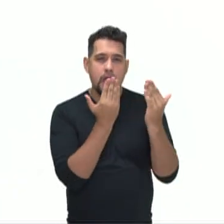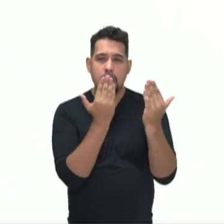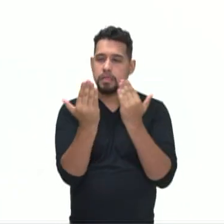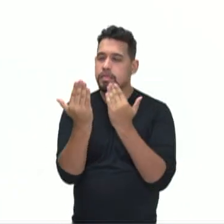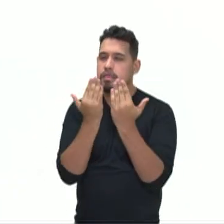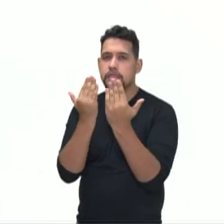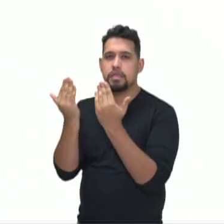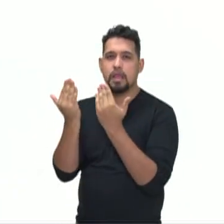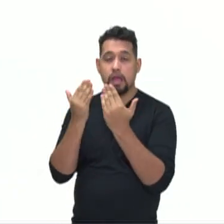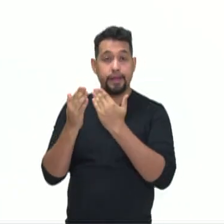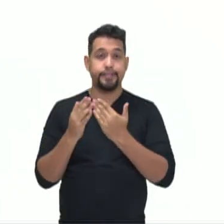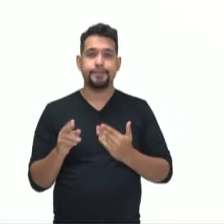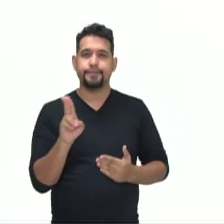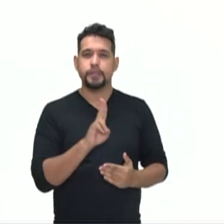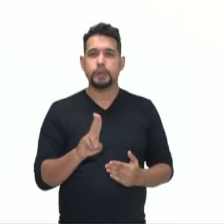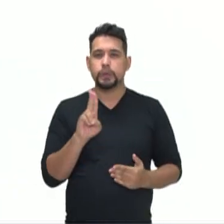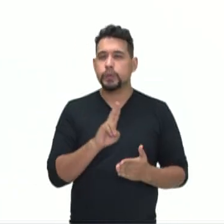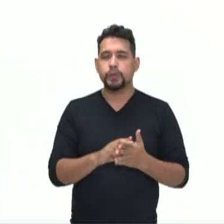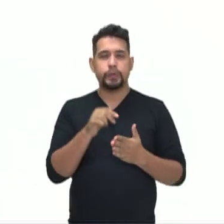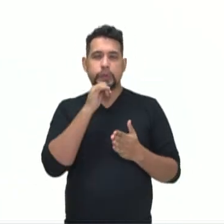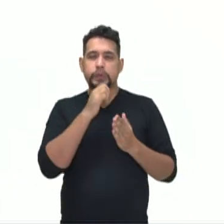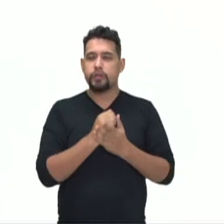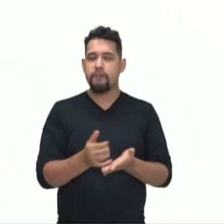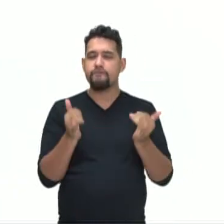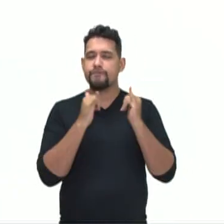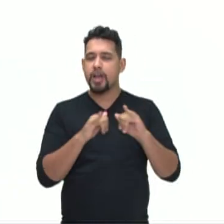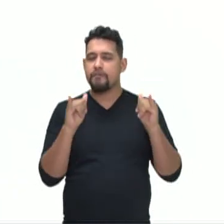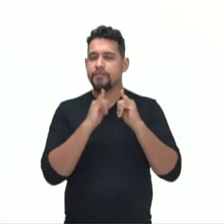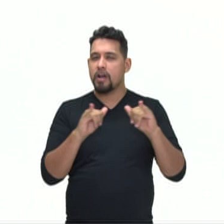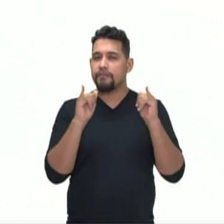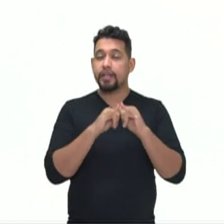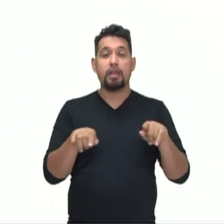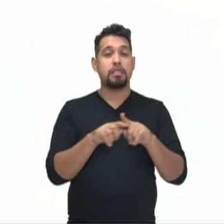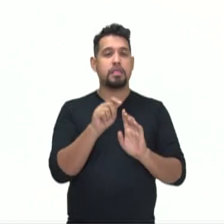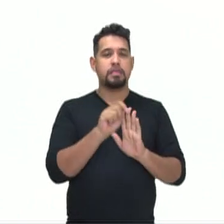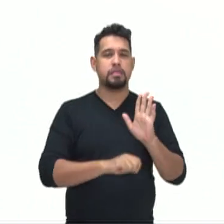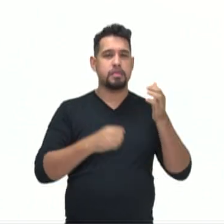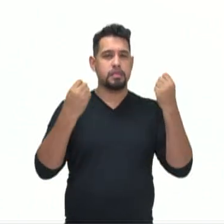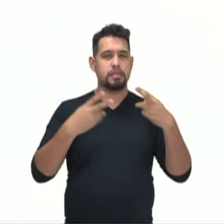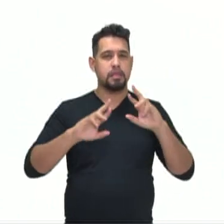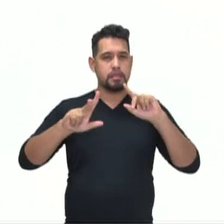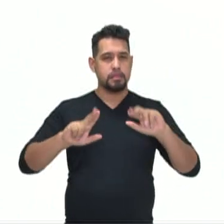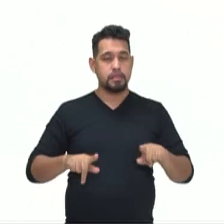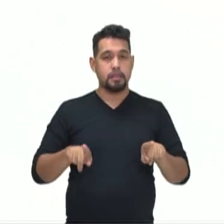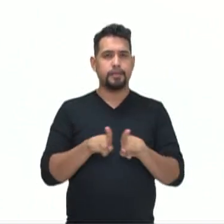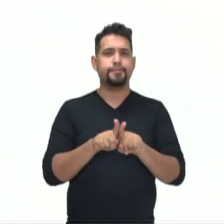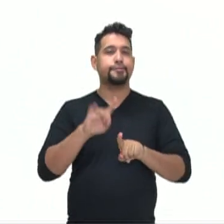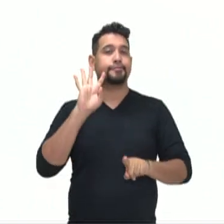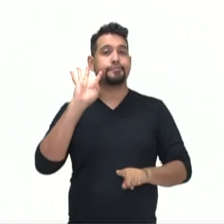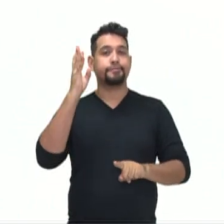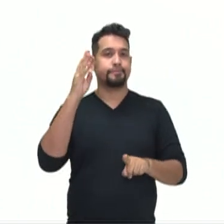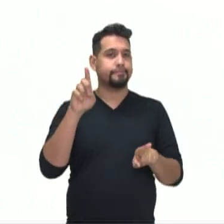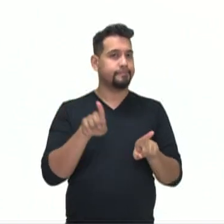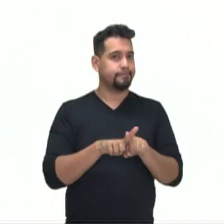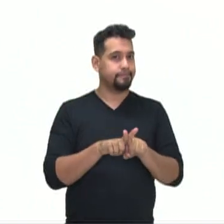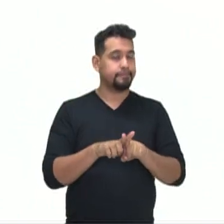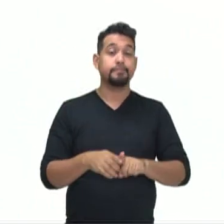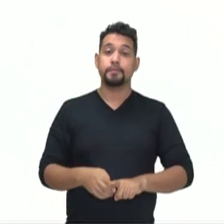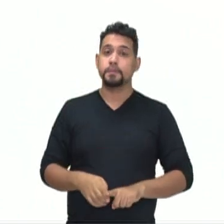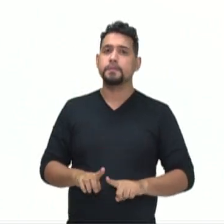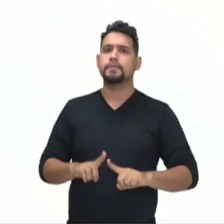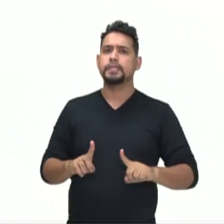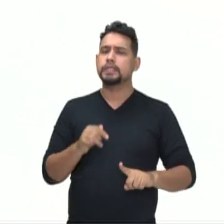uso de recursos persuasivos em textos argumentativos diversos e seus efeitos de sentido,